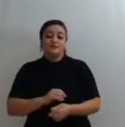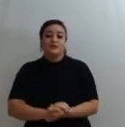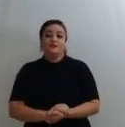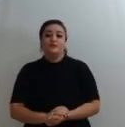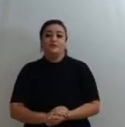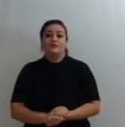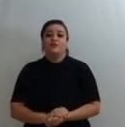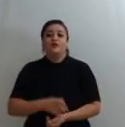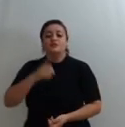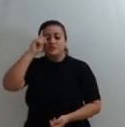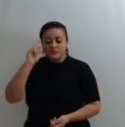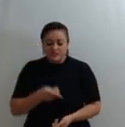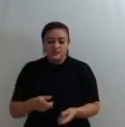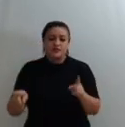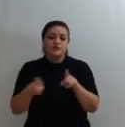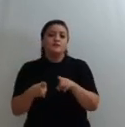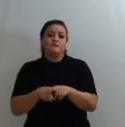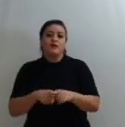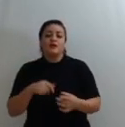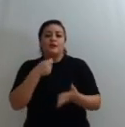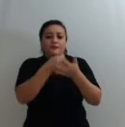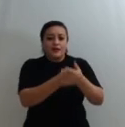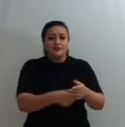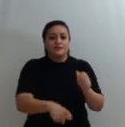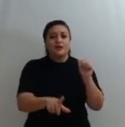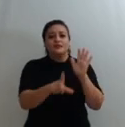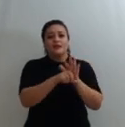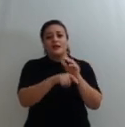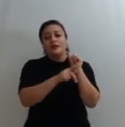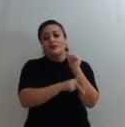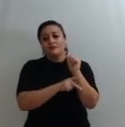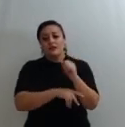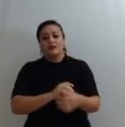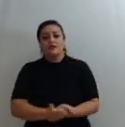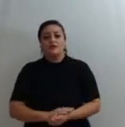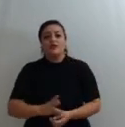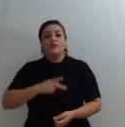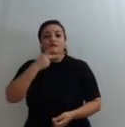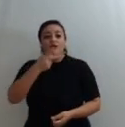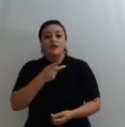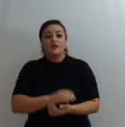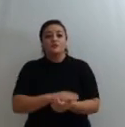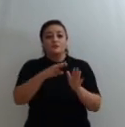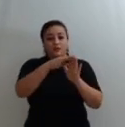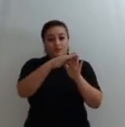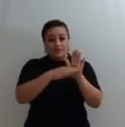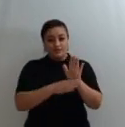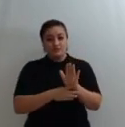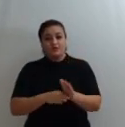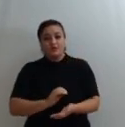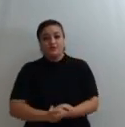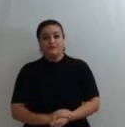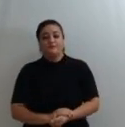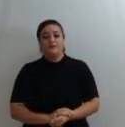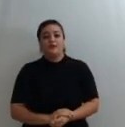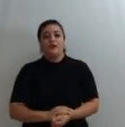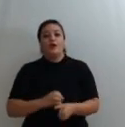sentenciar e à aplicação da lei penal, sugerindo, talvez, que pelo regime imposto, ele poderá